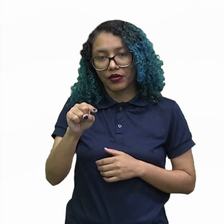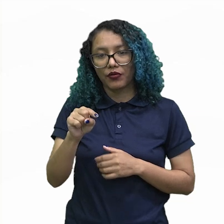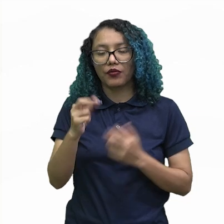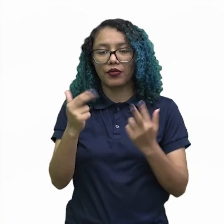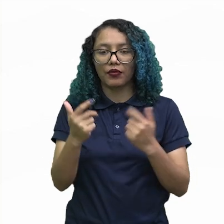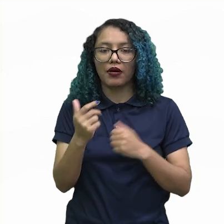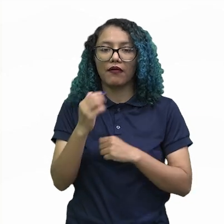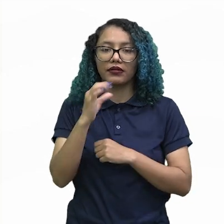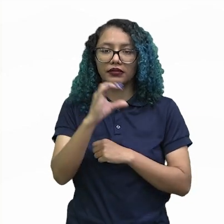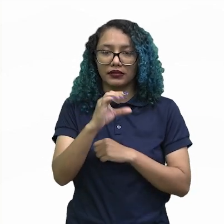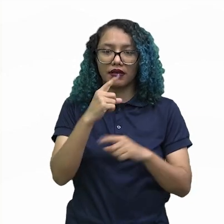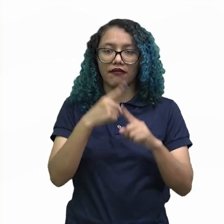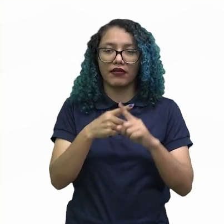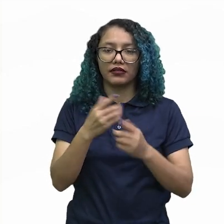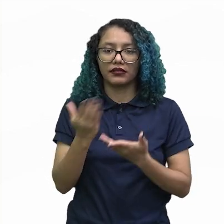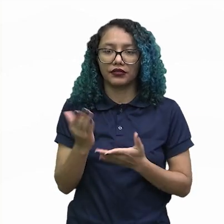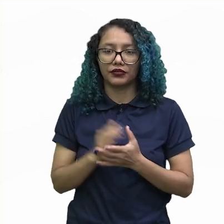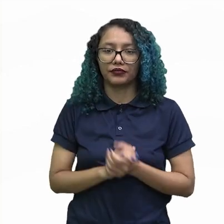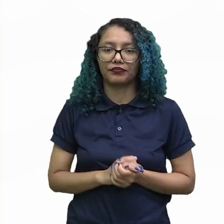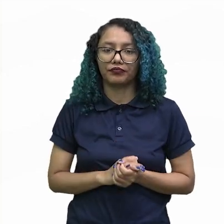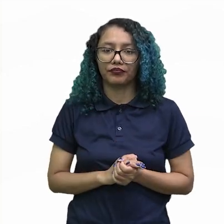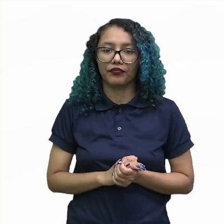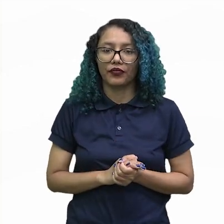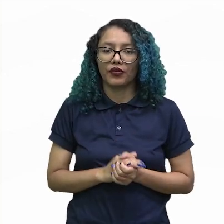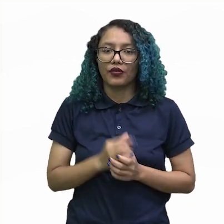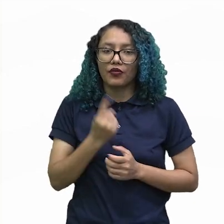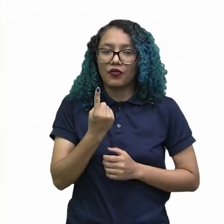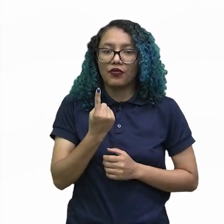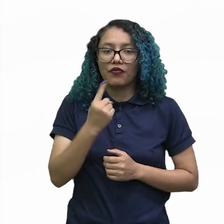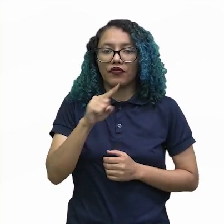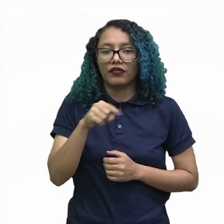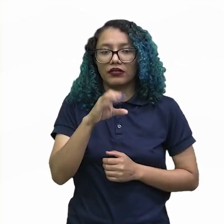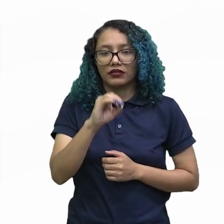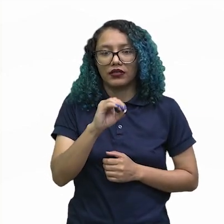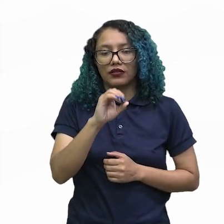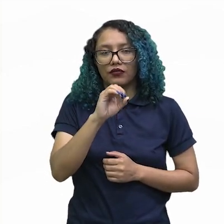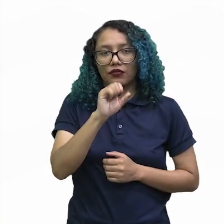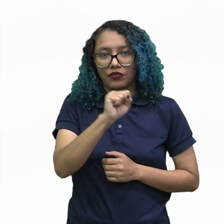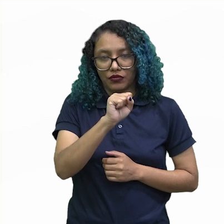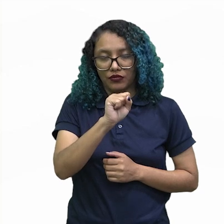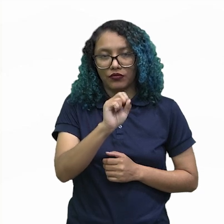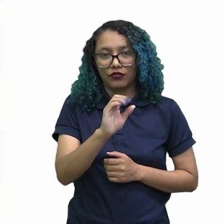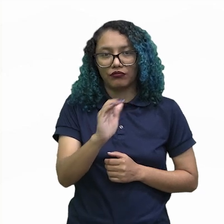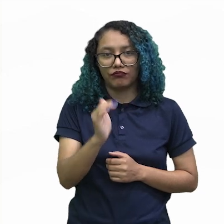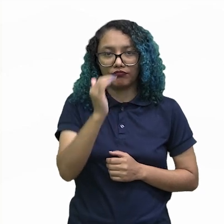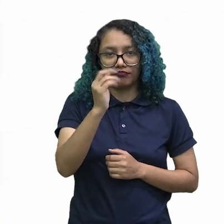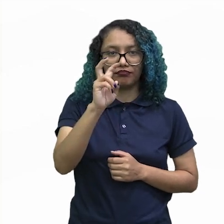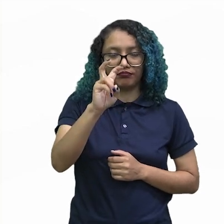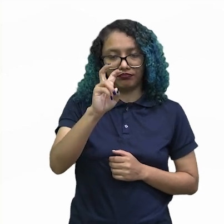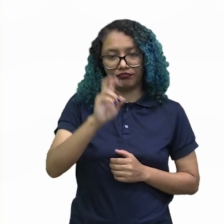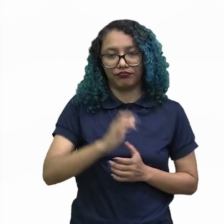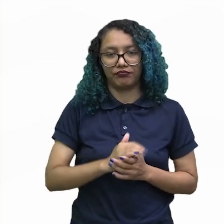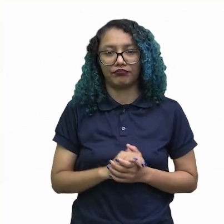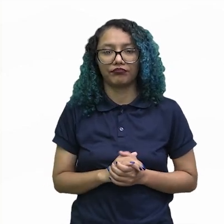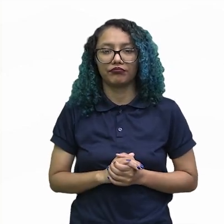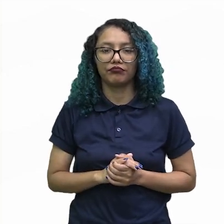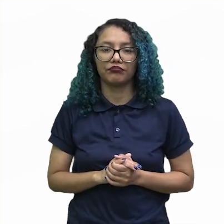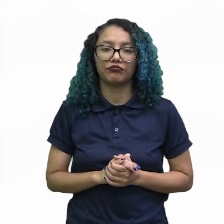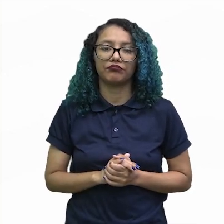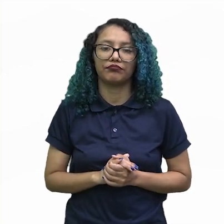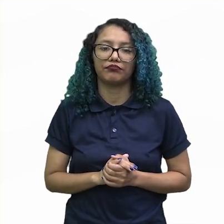igual ao capital, que multiplica 1,08 elevado a 5. Bem,